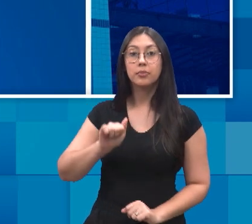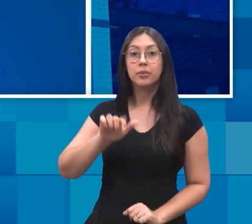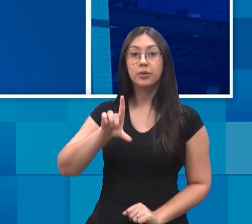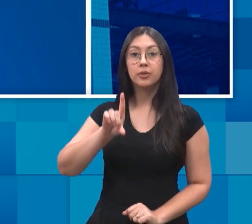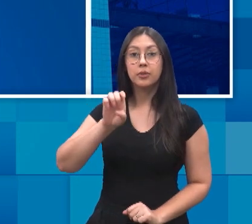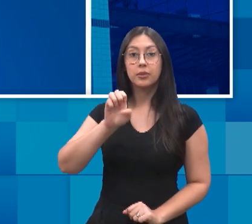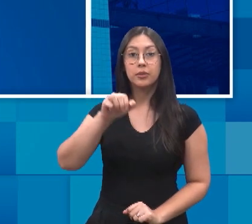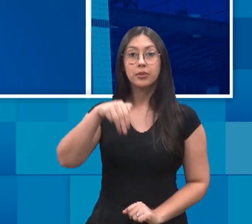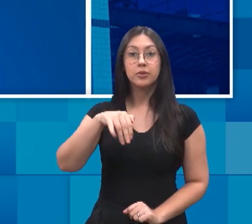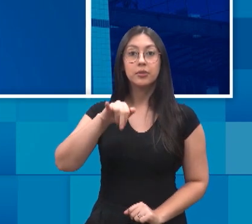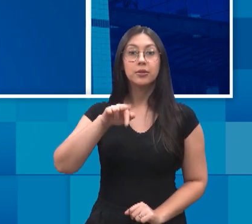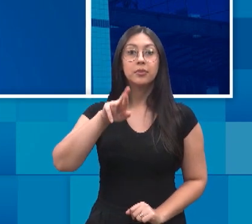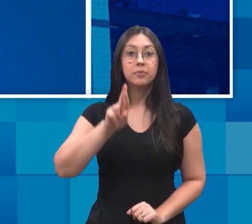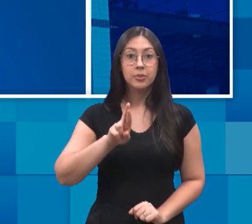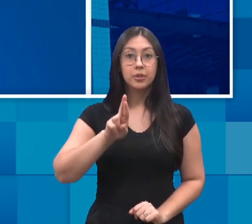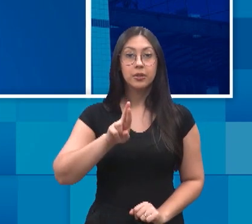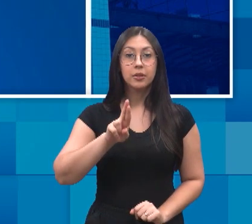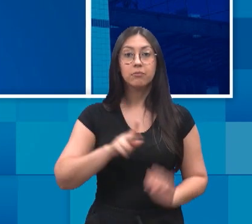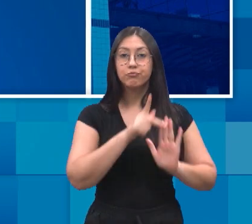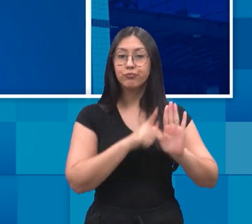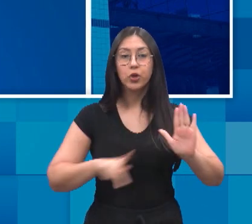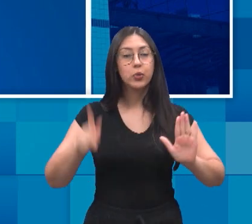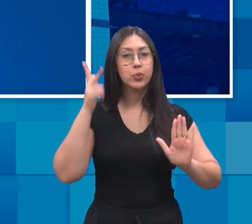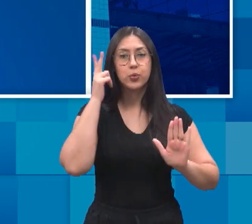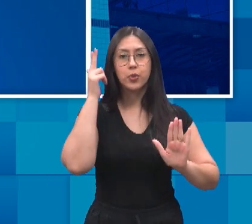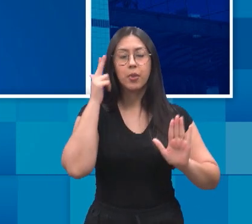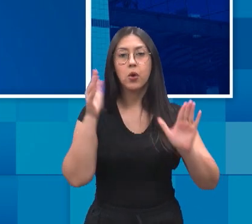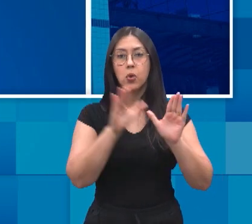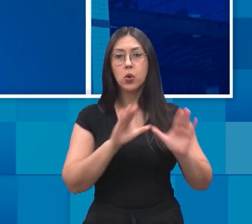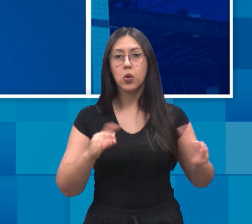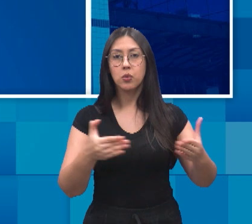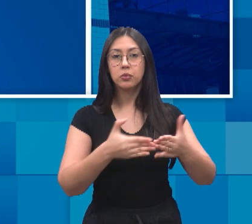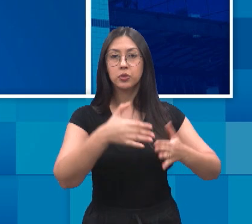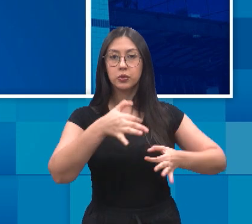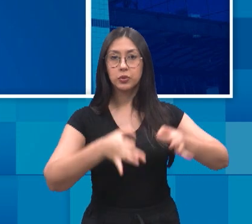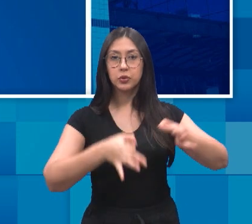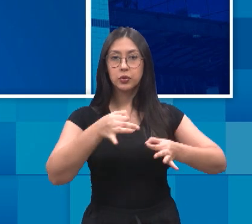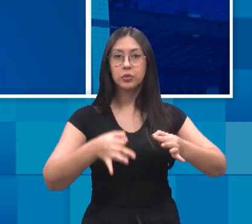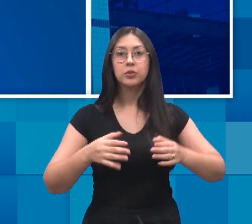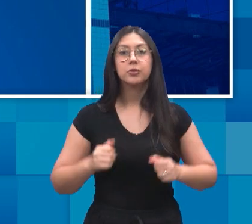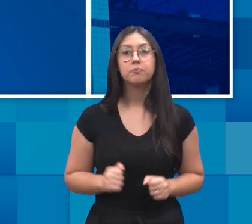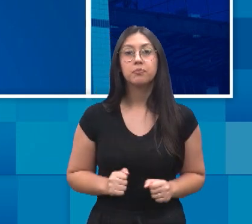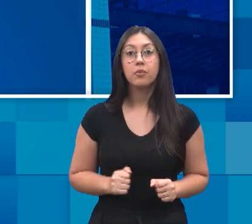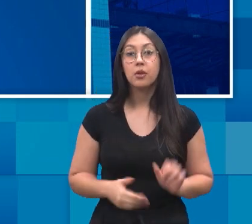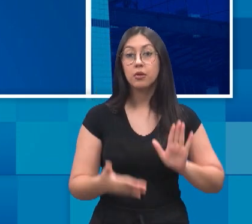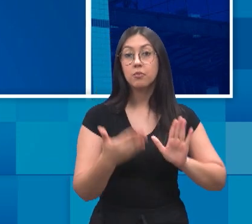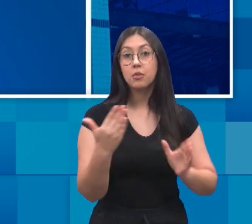Freitas Raposo. Rito ordinário, Comissão Justiça. Processo número